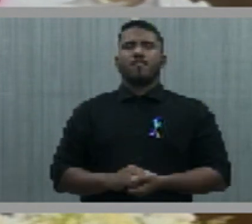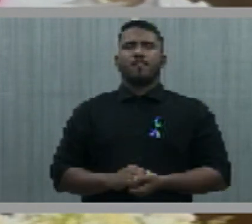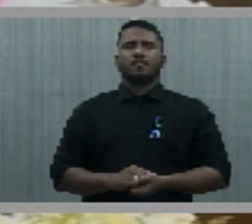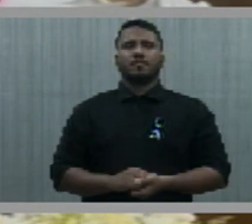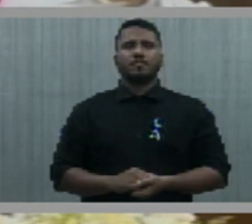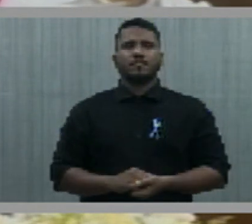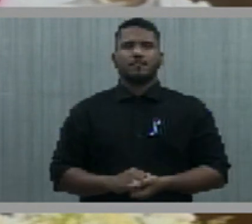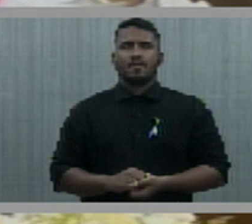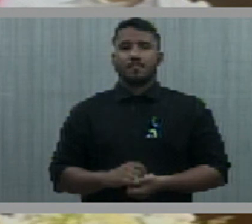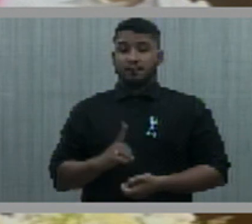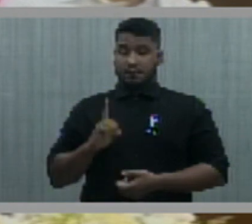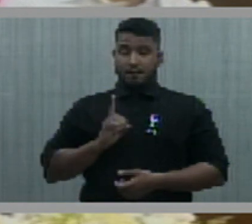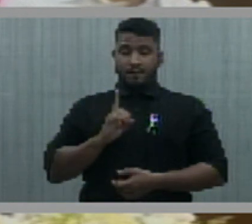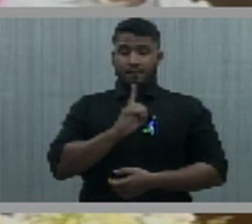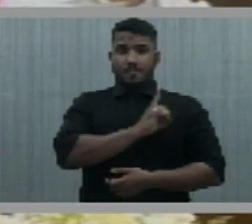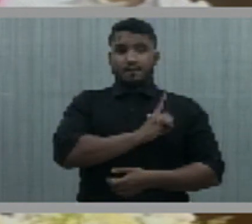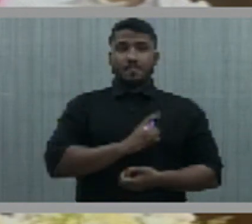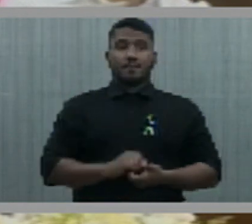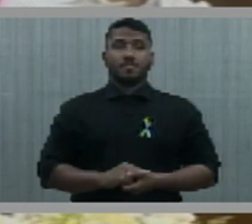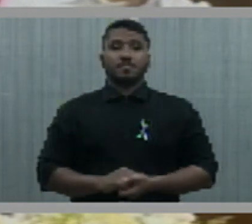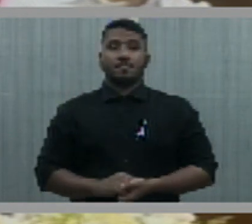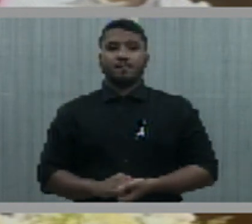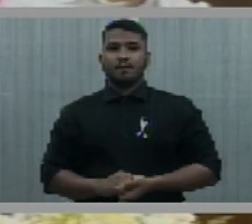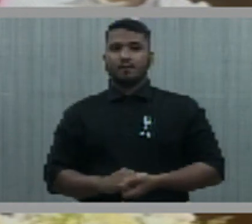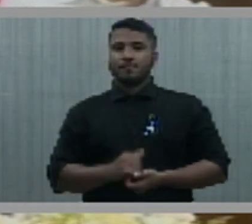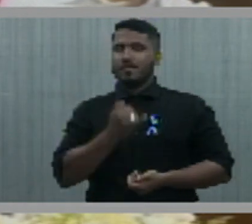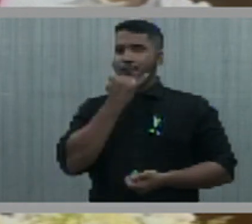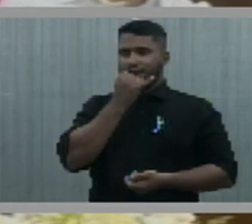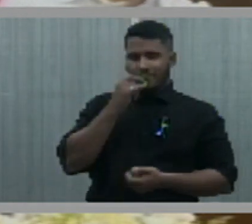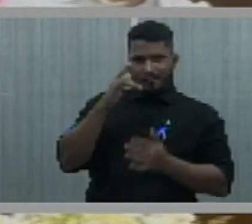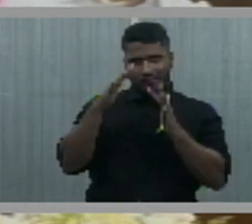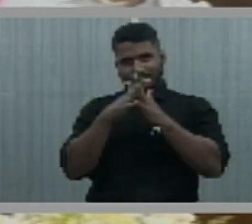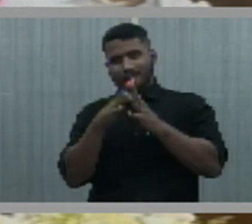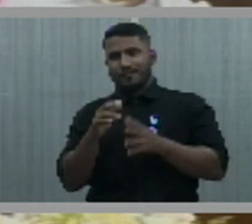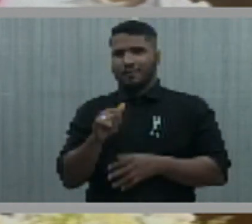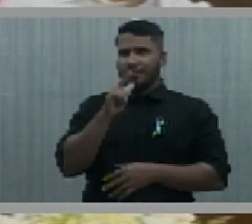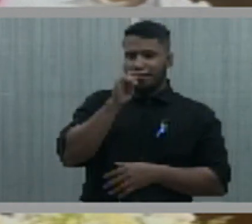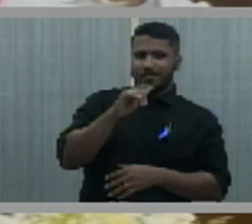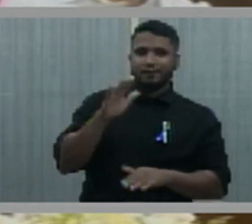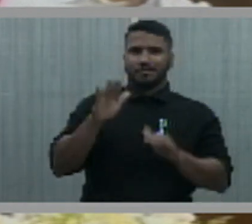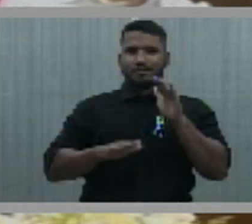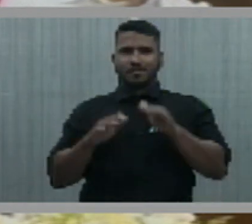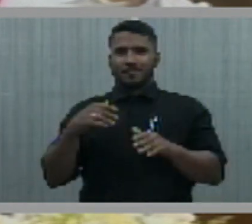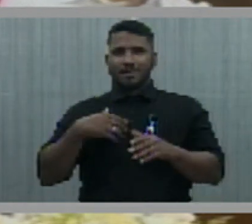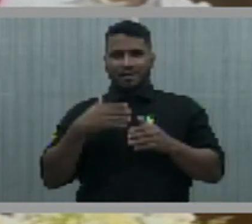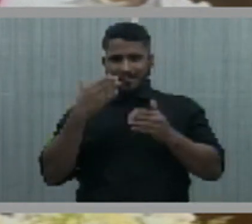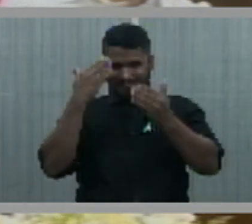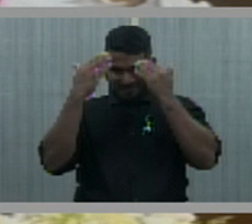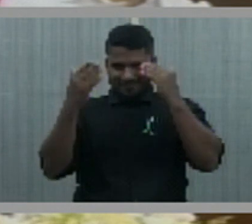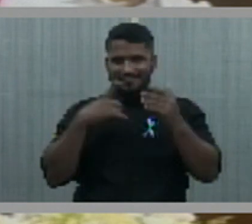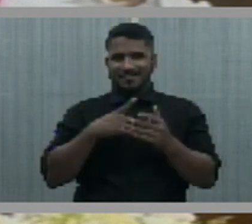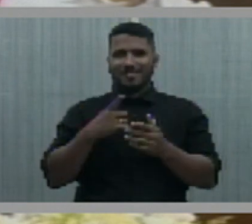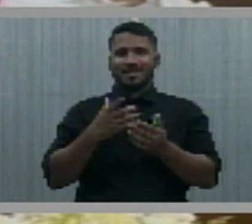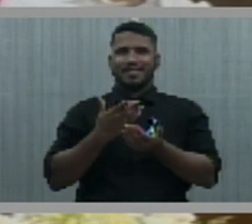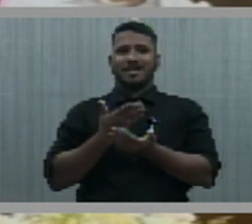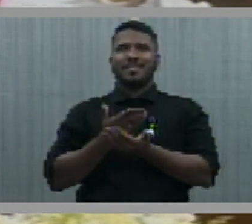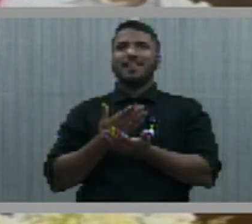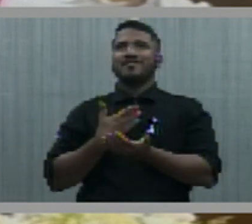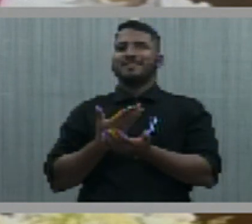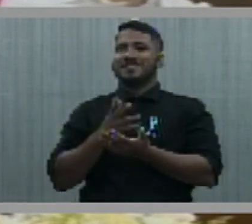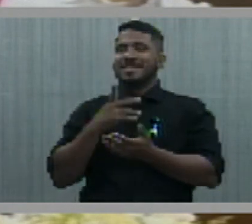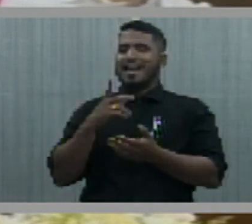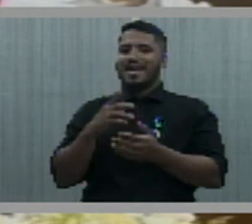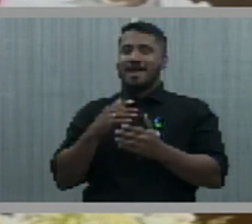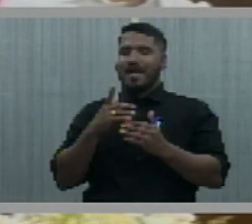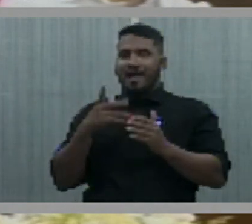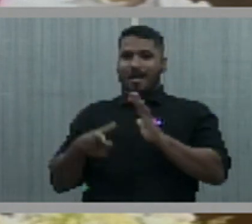Diaconal. Toma aqui água, viu? Eu quero me... Às vezes, psicólogo tem essas manias, quer se antecipar nas